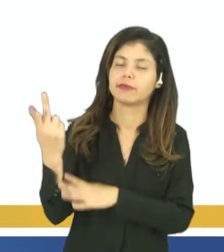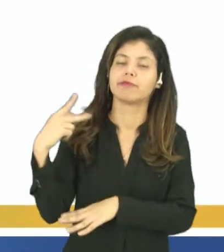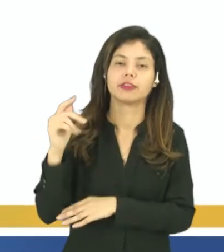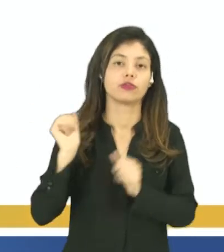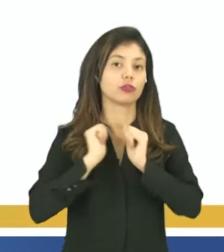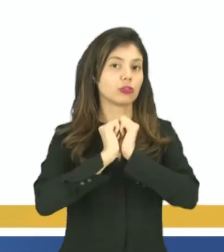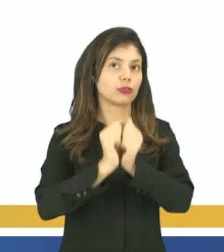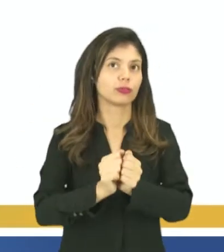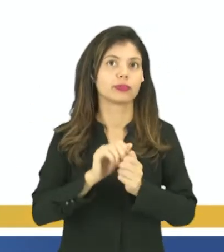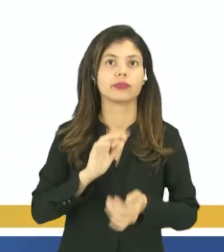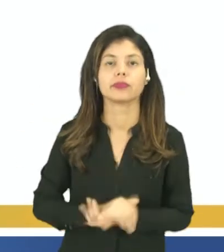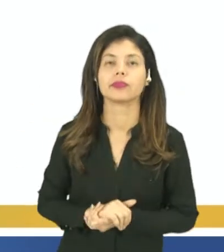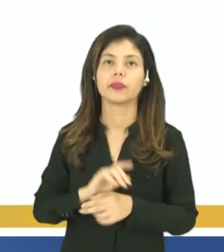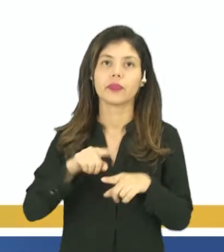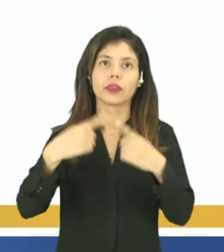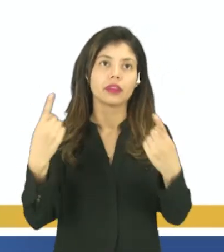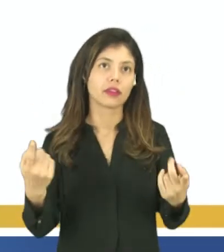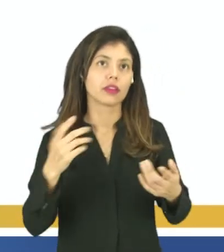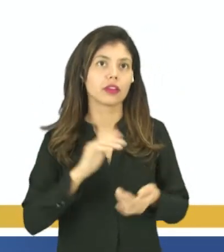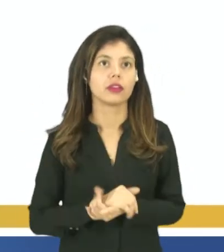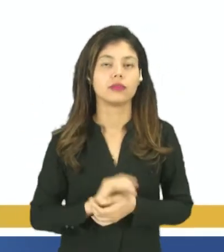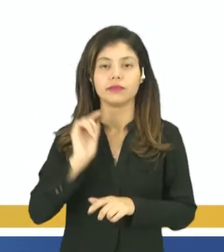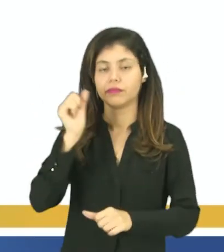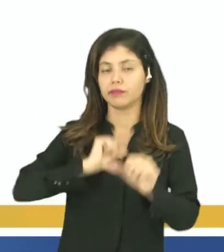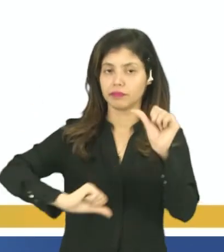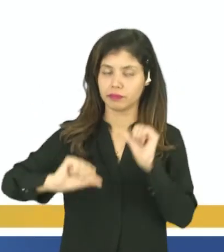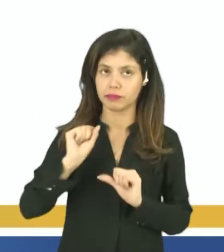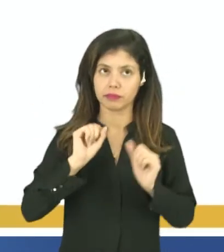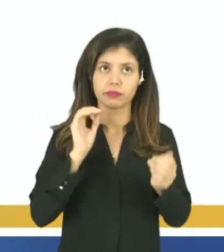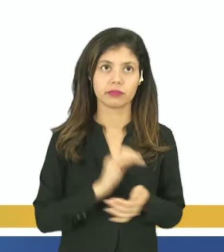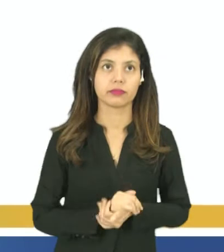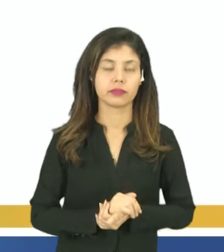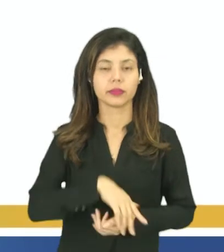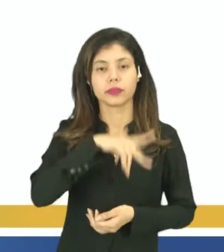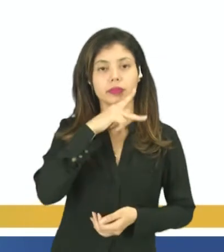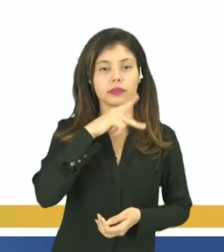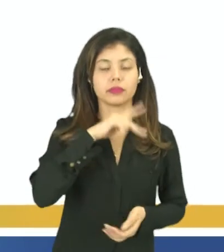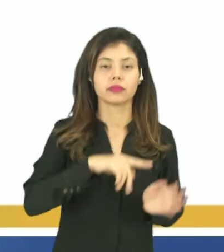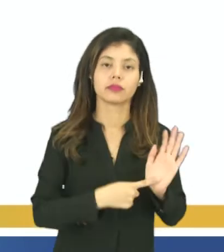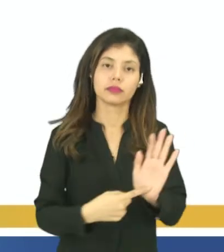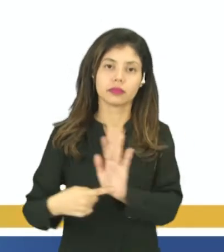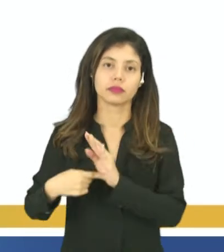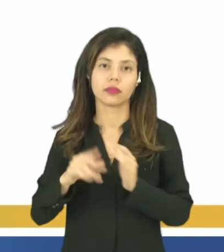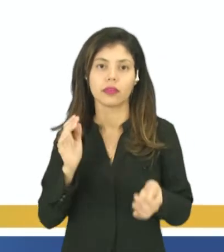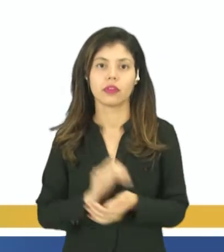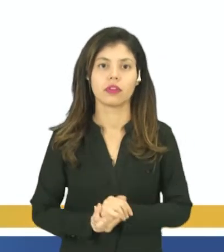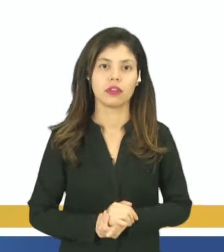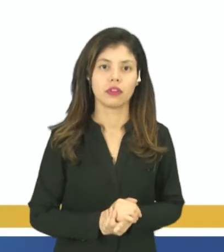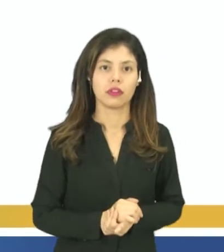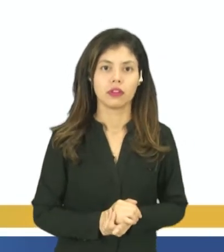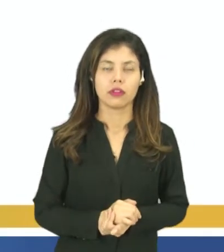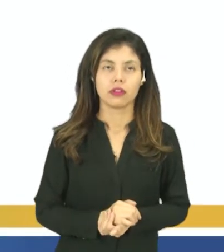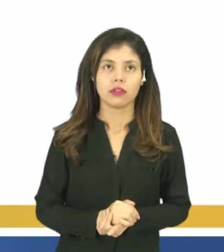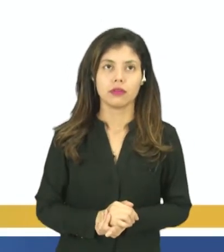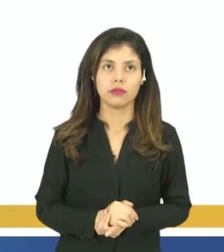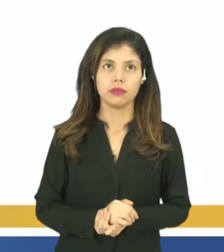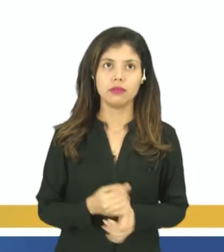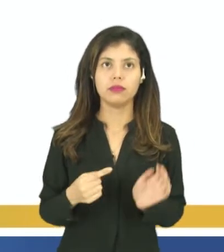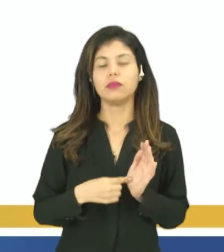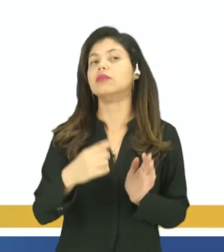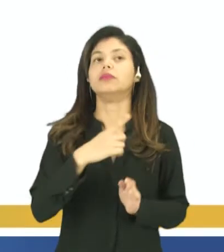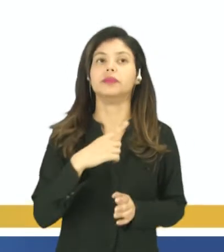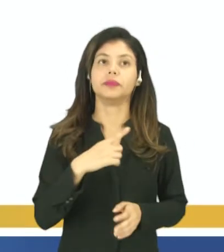estavam juntos. Mas, ao contrário do Peru, que conseguiu ganhar causa no Tribunal de Haia, esse